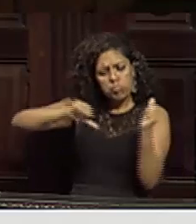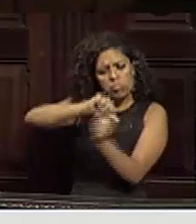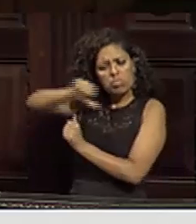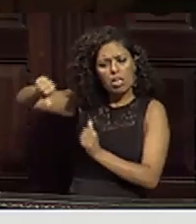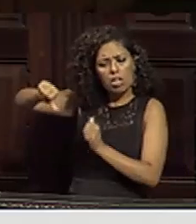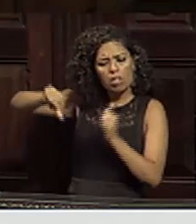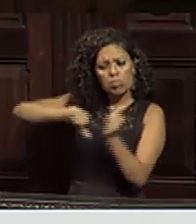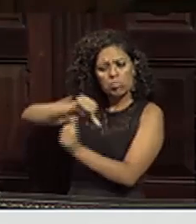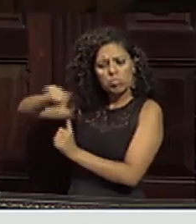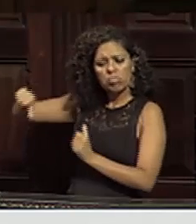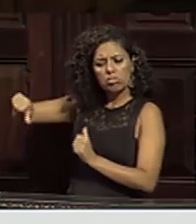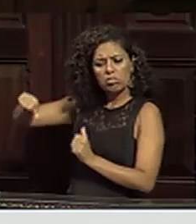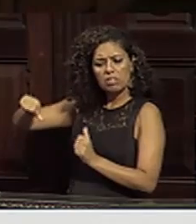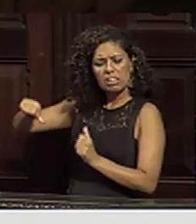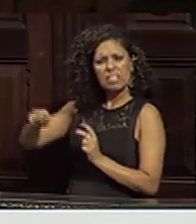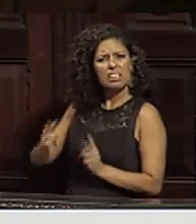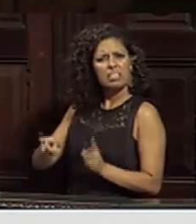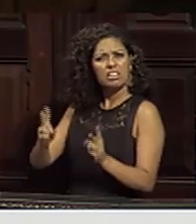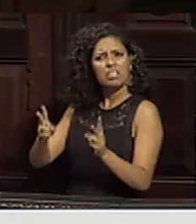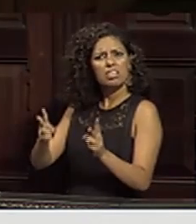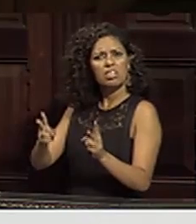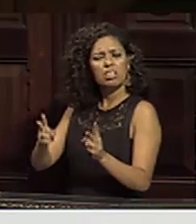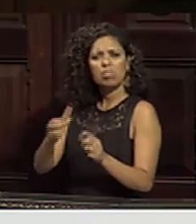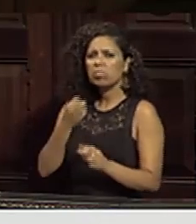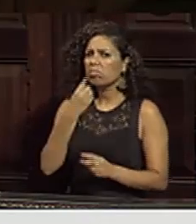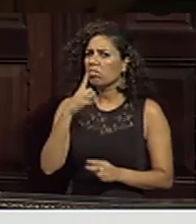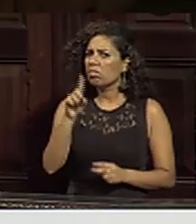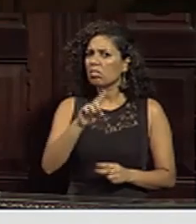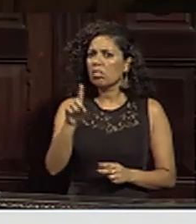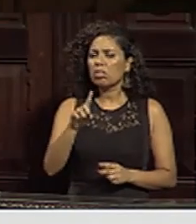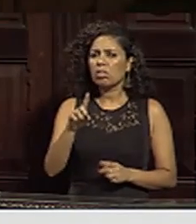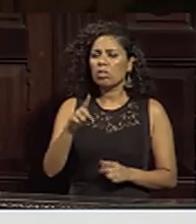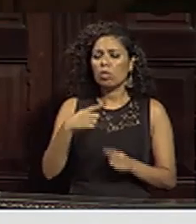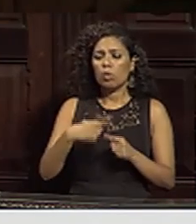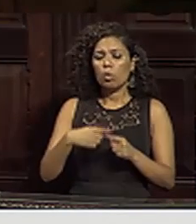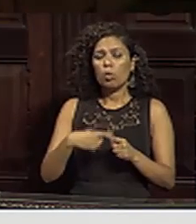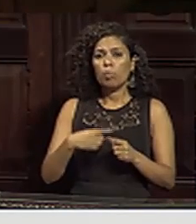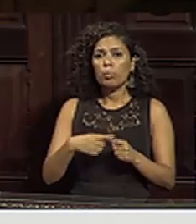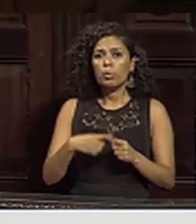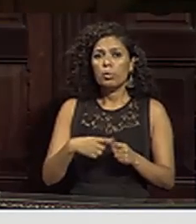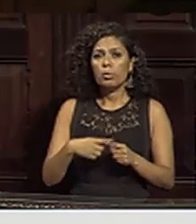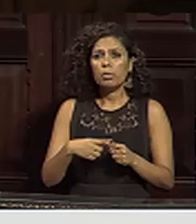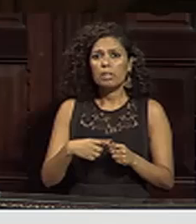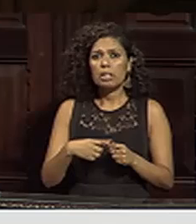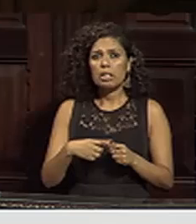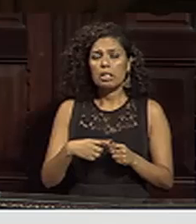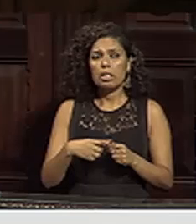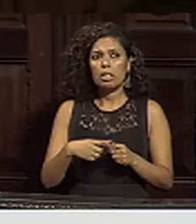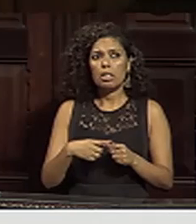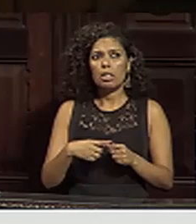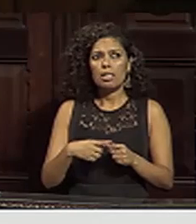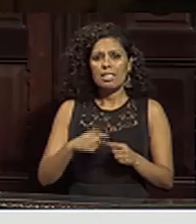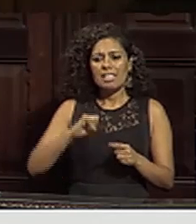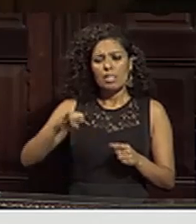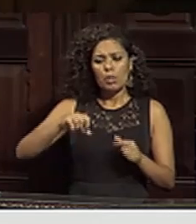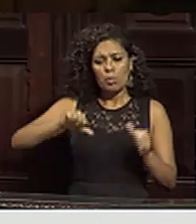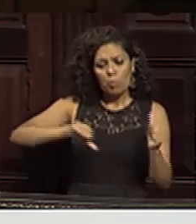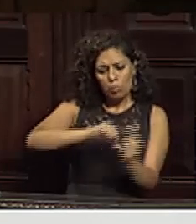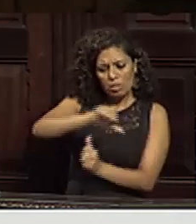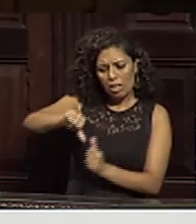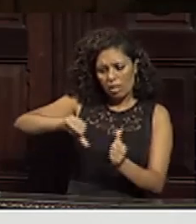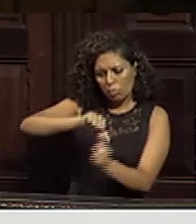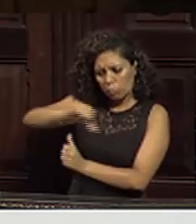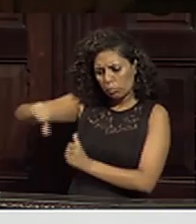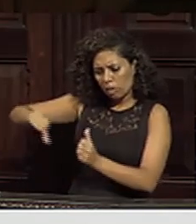um processo muito forte de evolução da sociedade, tem que se